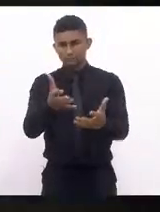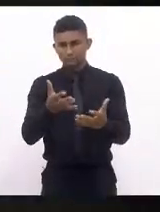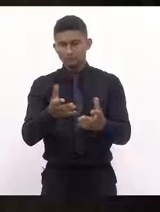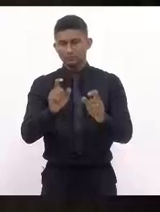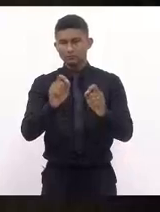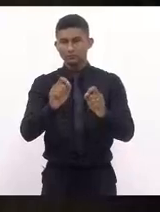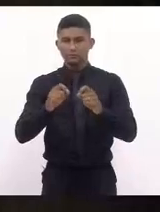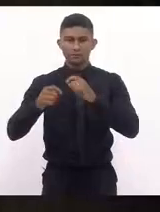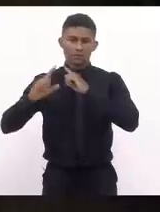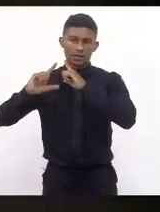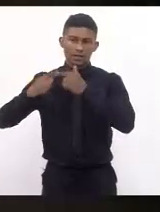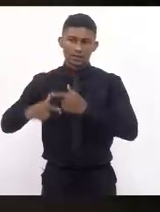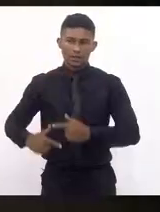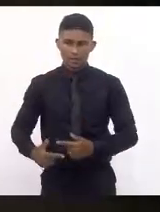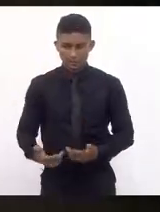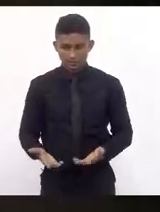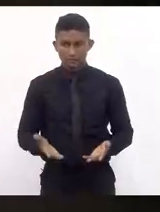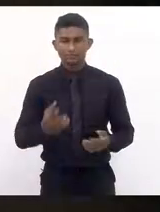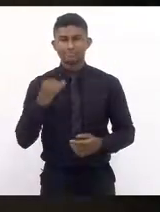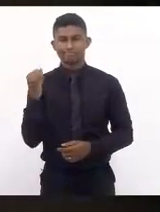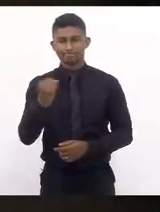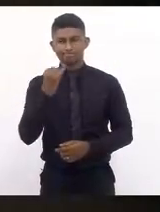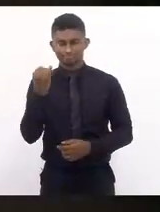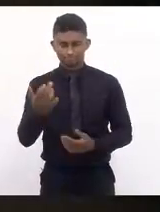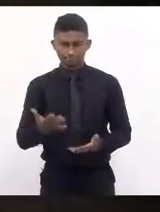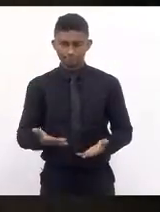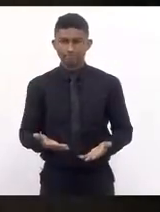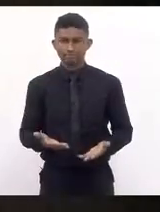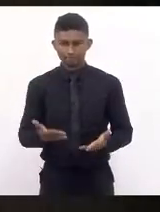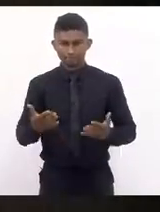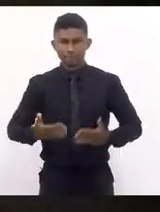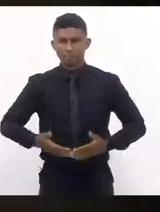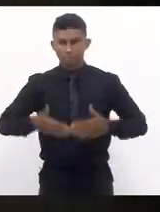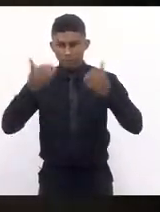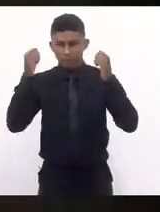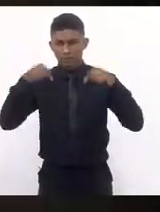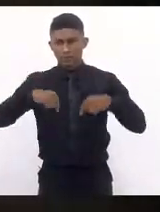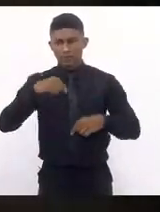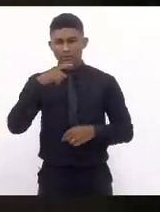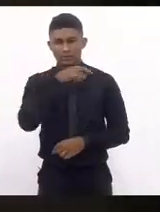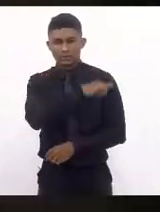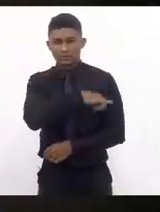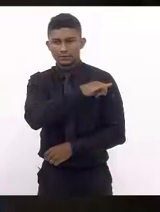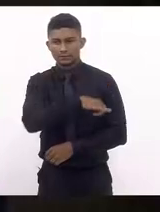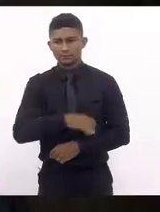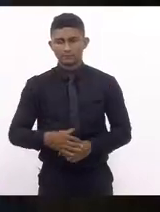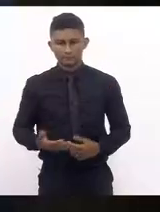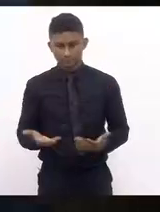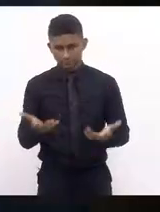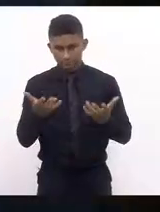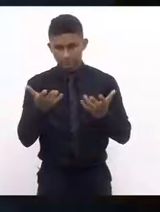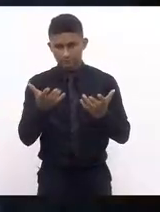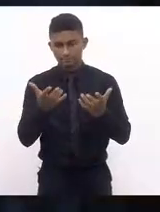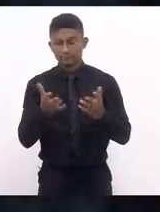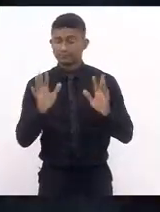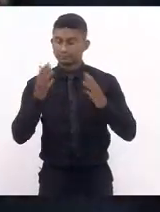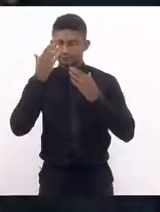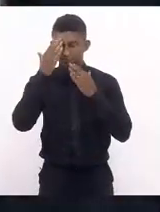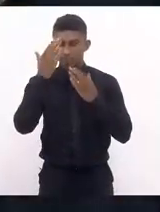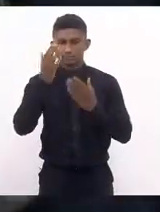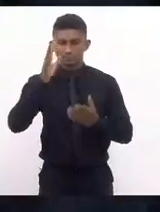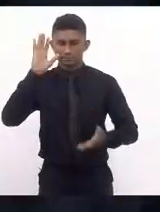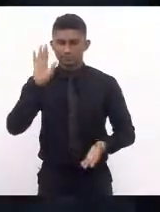um legado importante fazer o melhor pelo Estado do Rio de Janeiro então agradecer imensamente